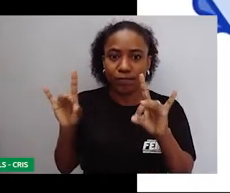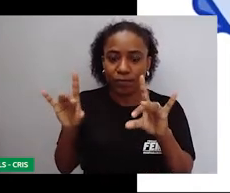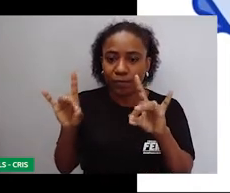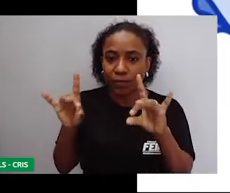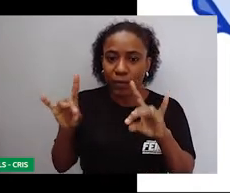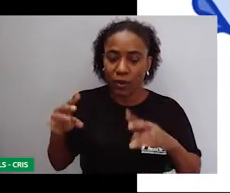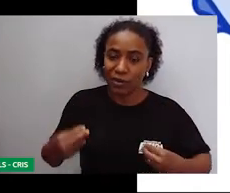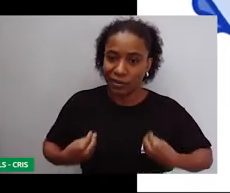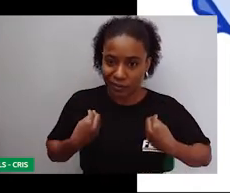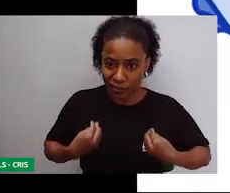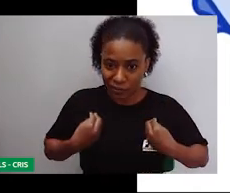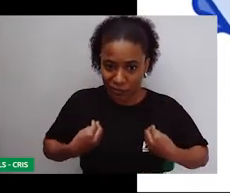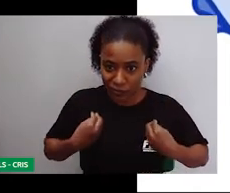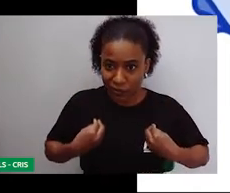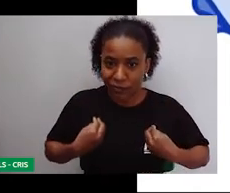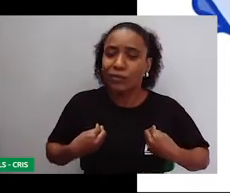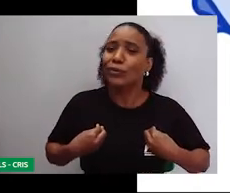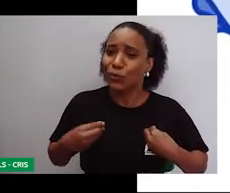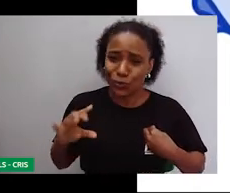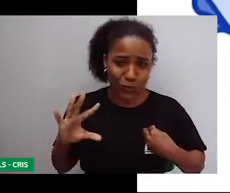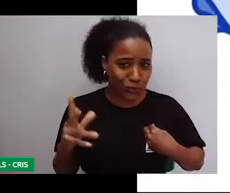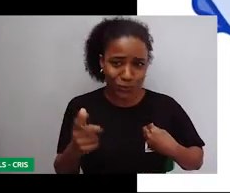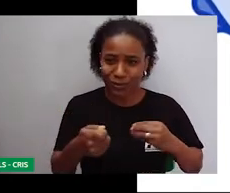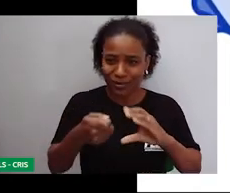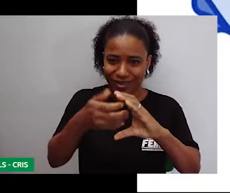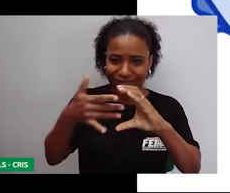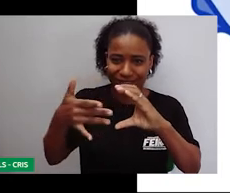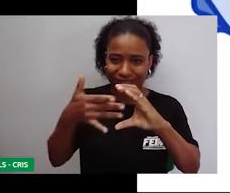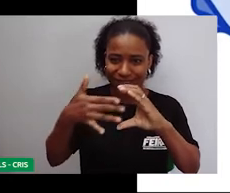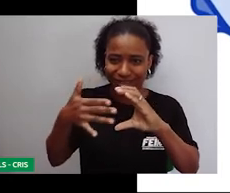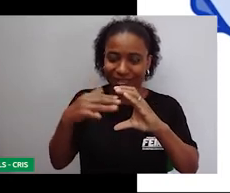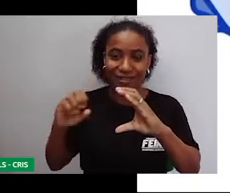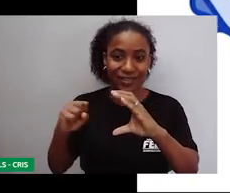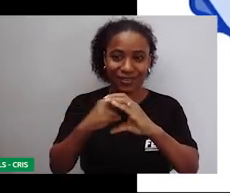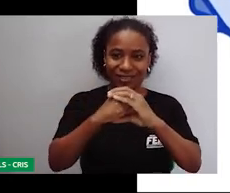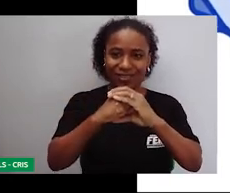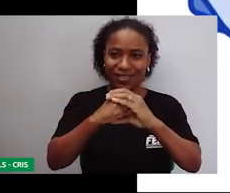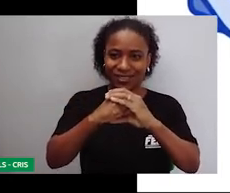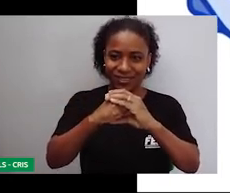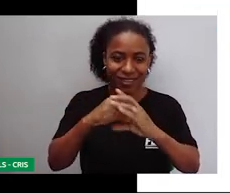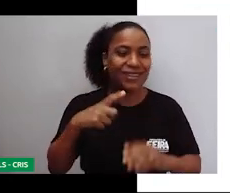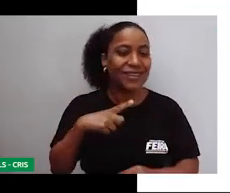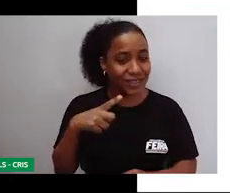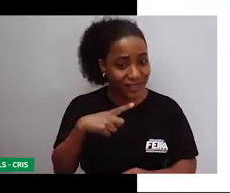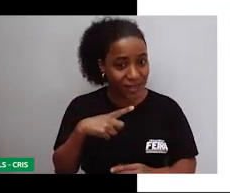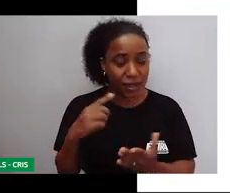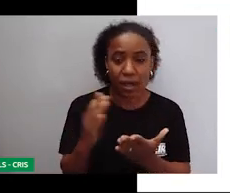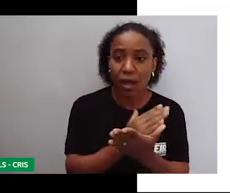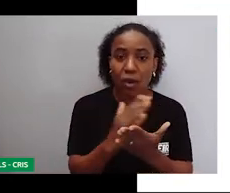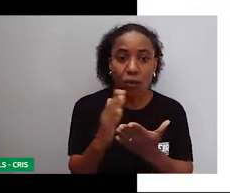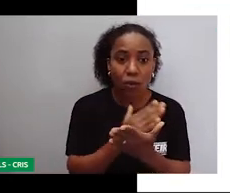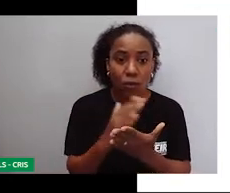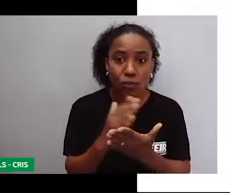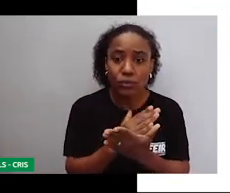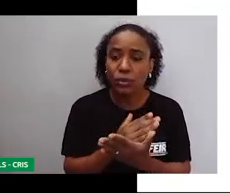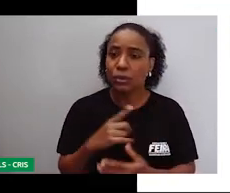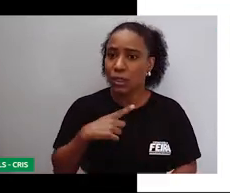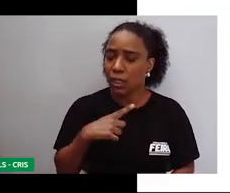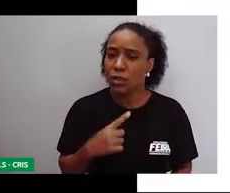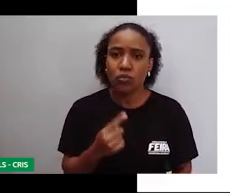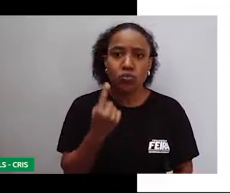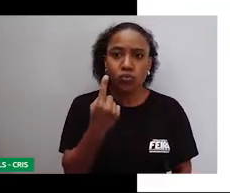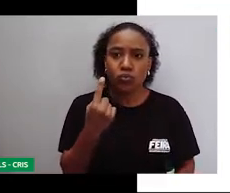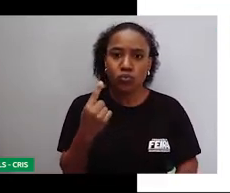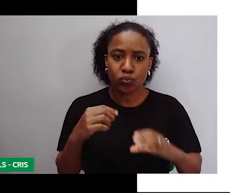são formados por células. Alguns seres vivos, inclusive, são formados por uma única